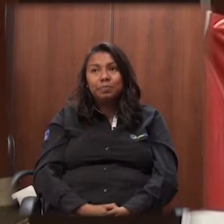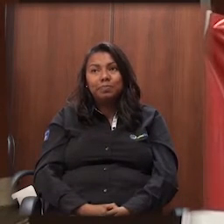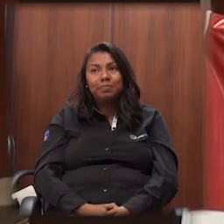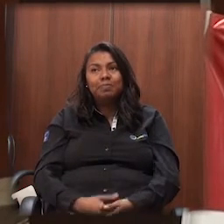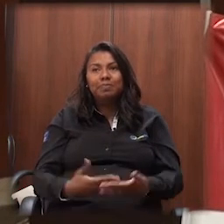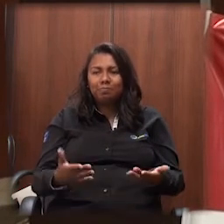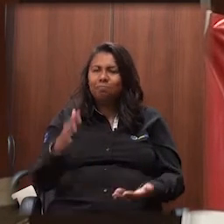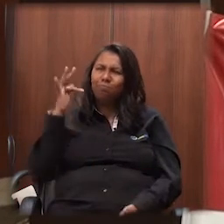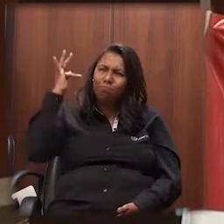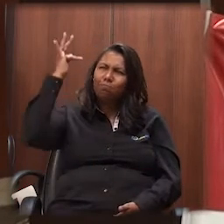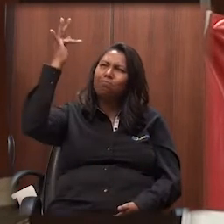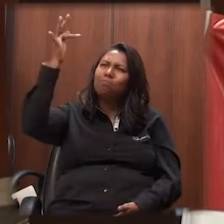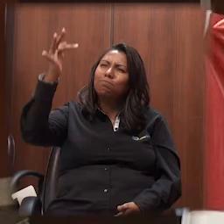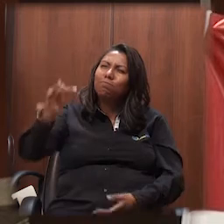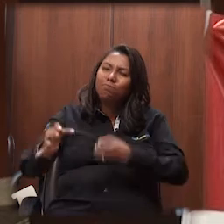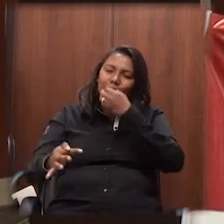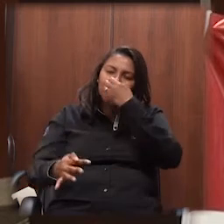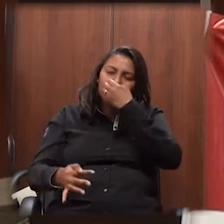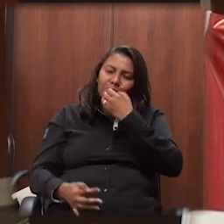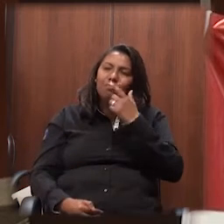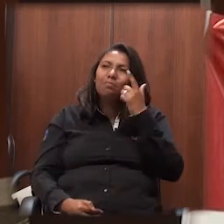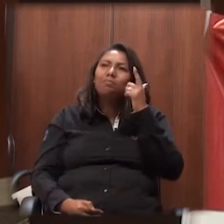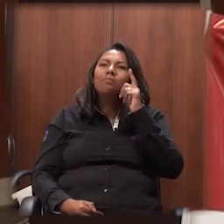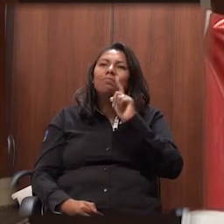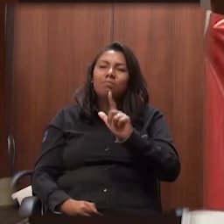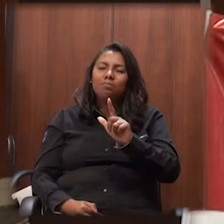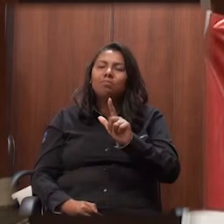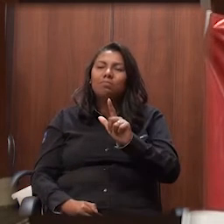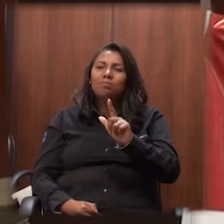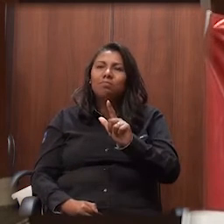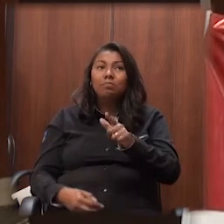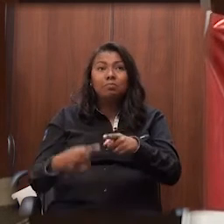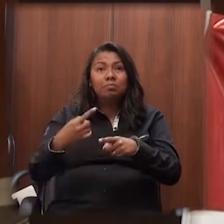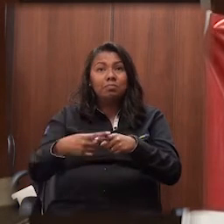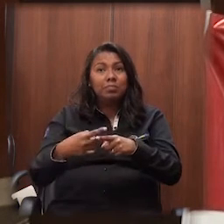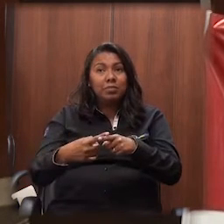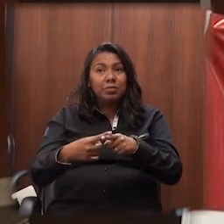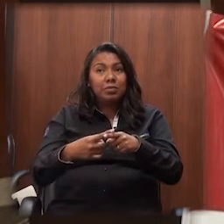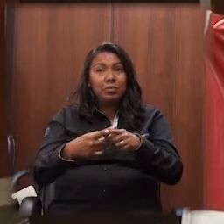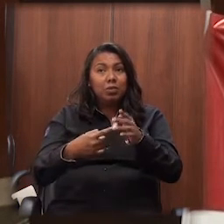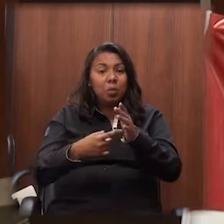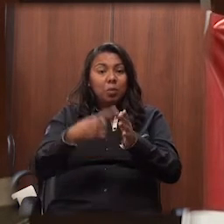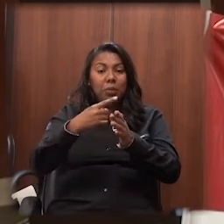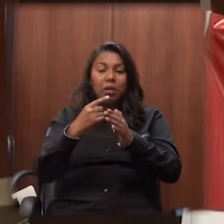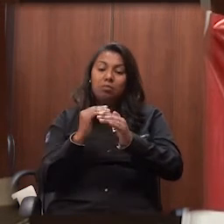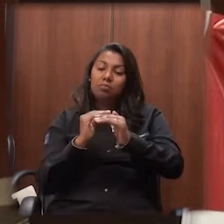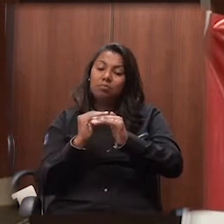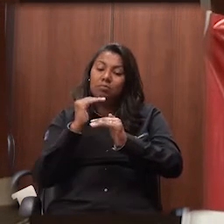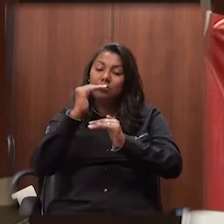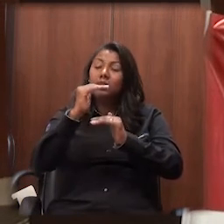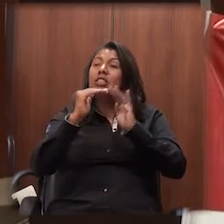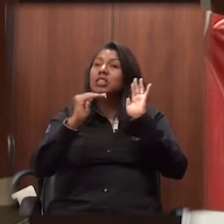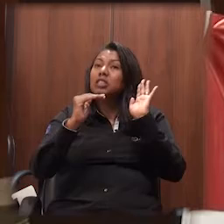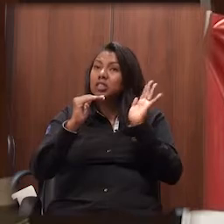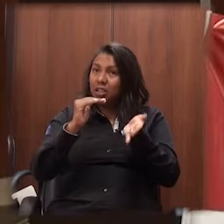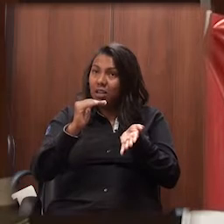êxito futuro, pois o que aponta uma sinalização nesse sentido é o fato de que o primeiro passo já foi dado,